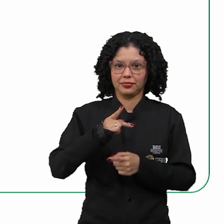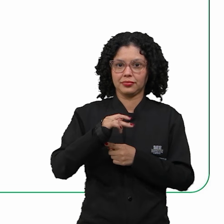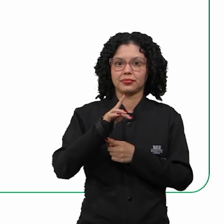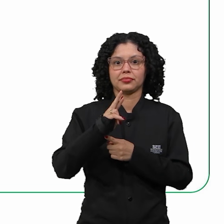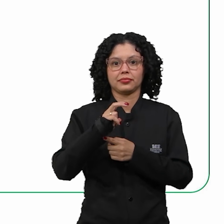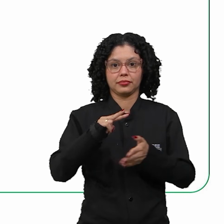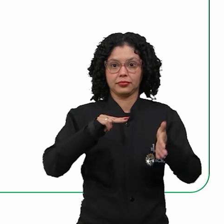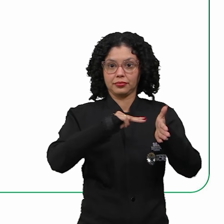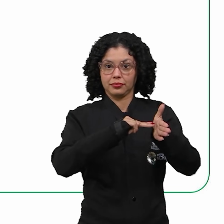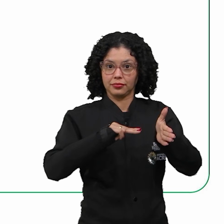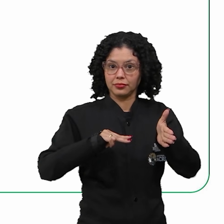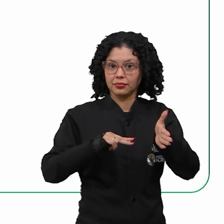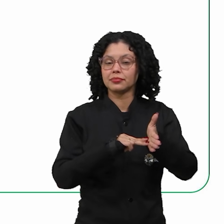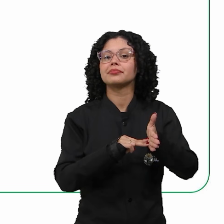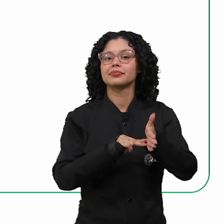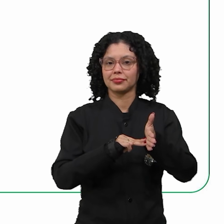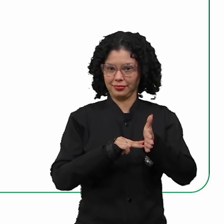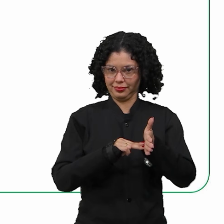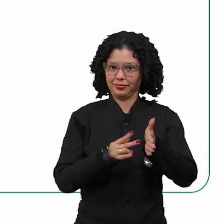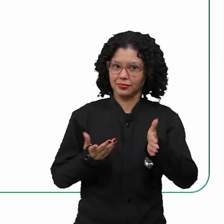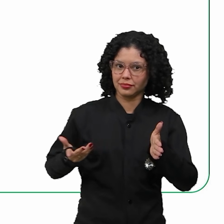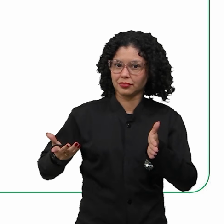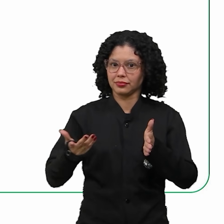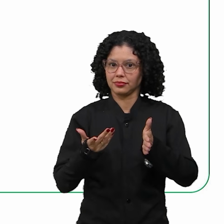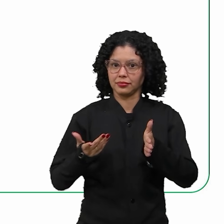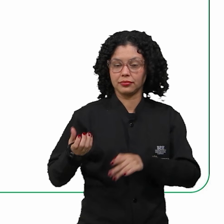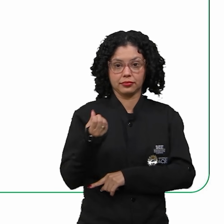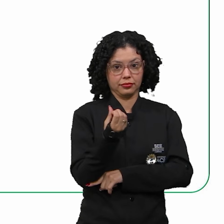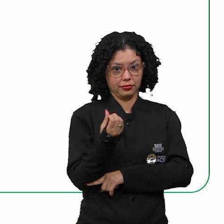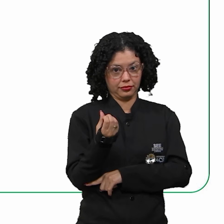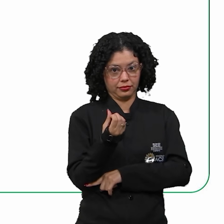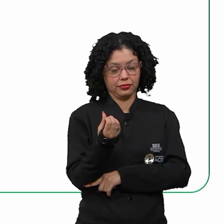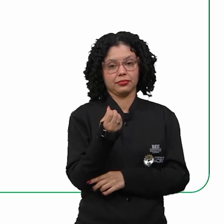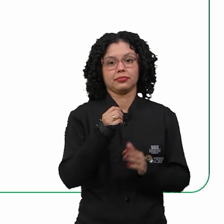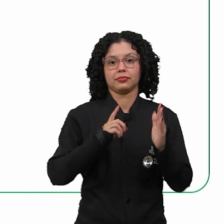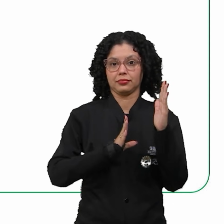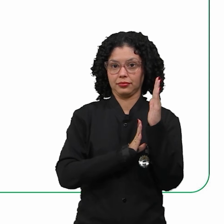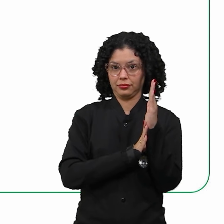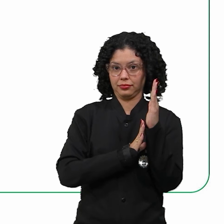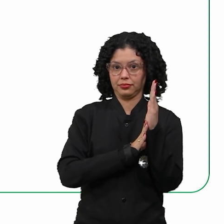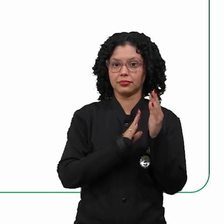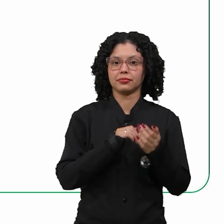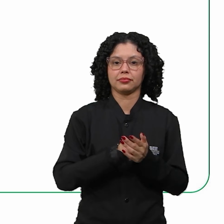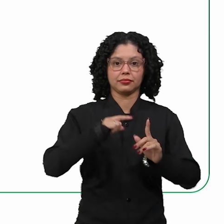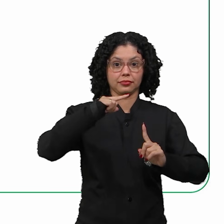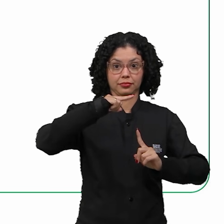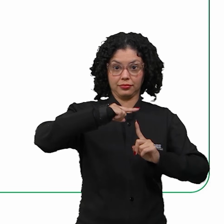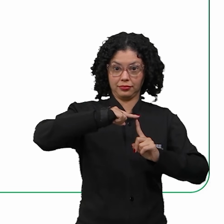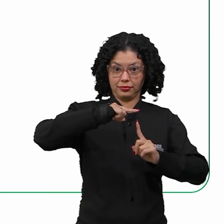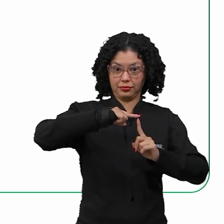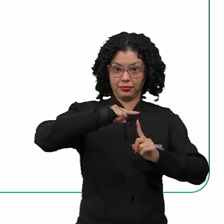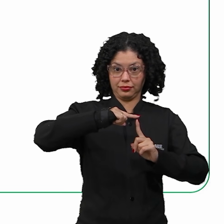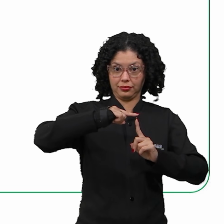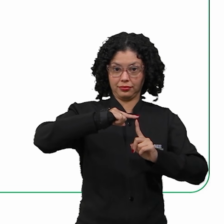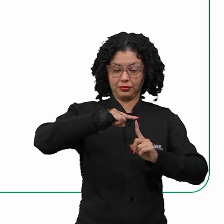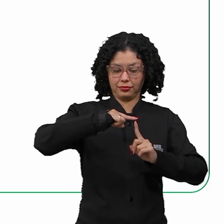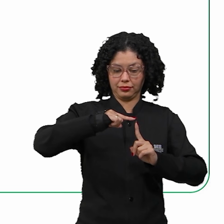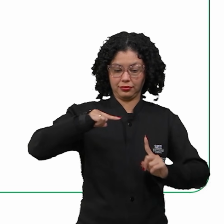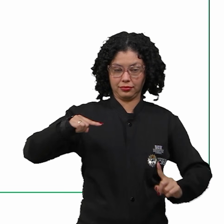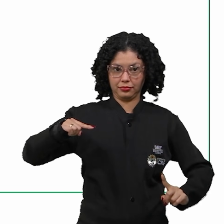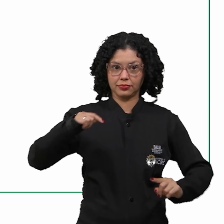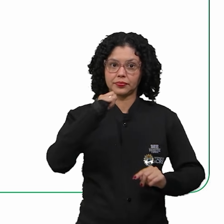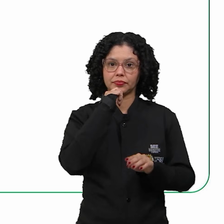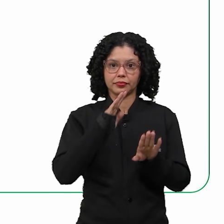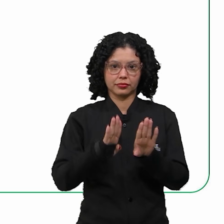de base hexagonal, porque possui 6 lados a sua base, como você pode ver aqui.